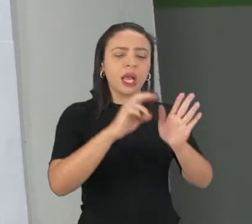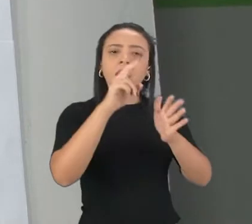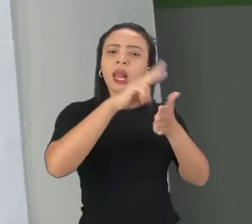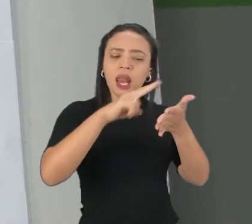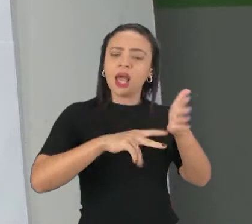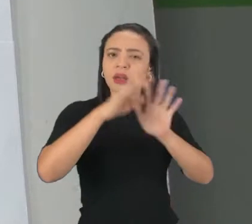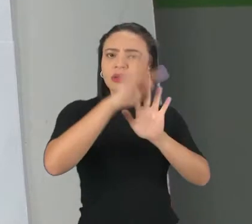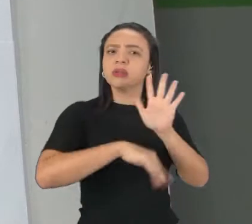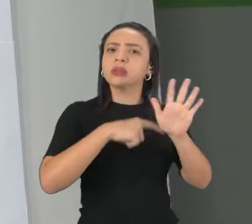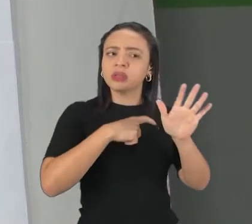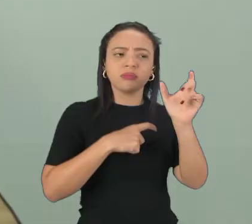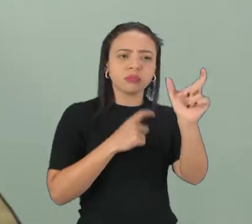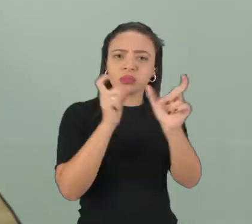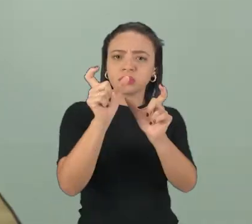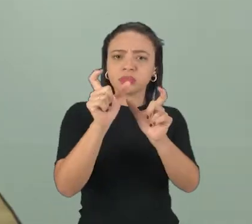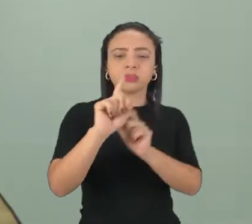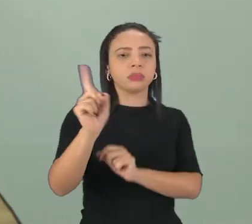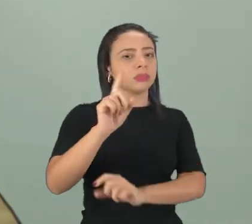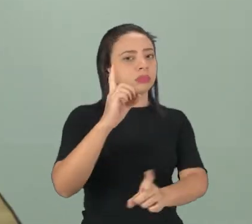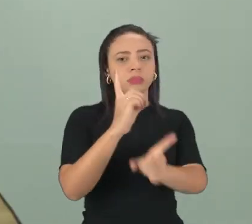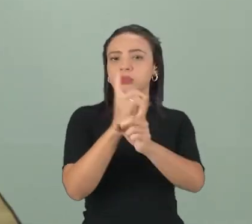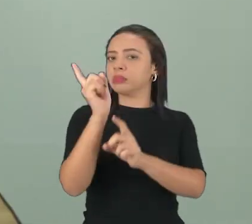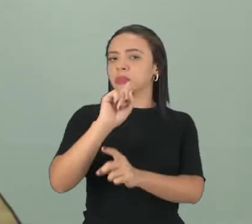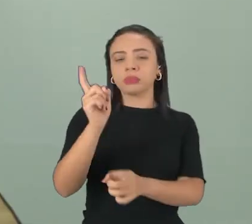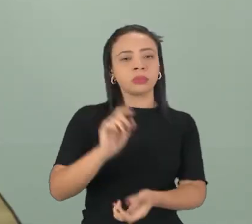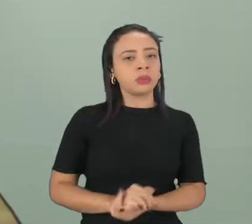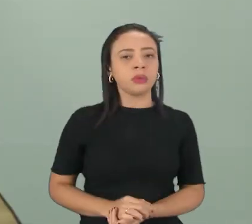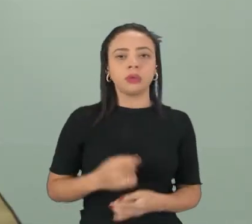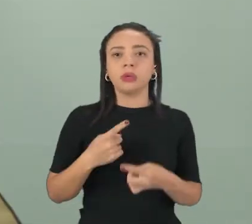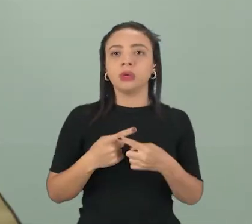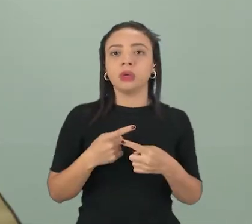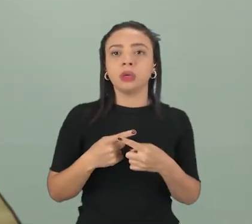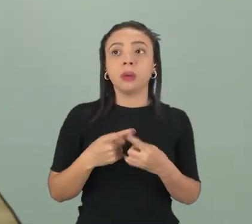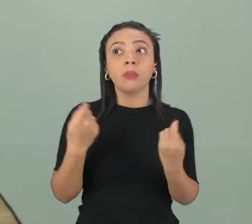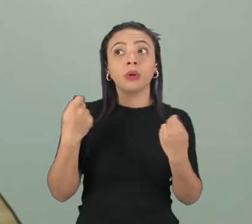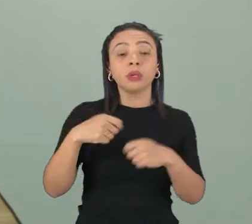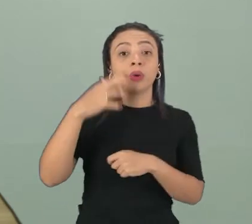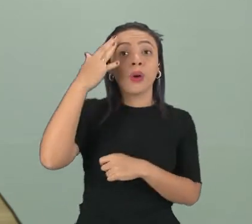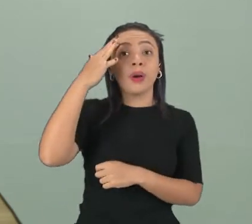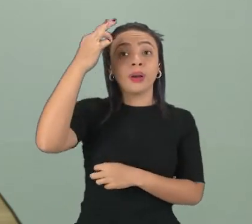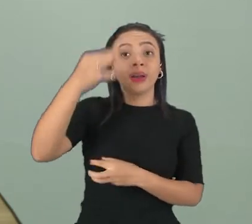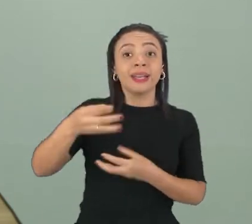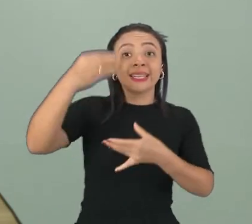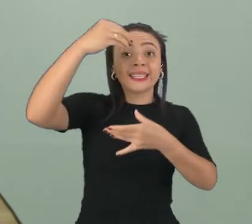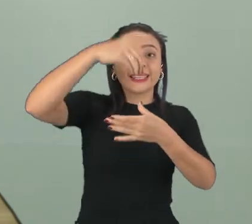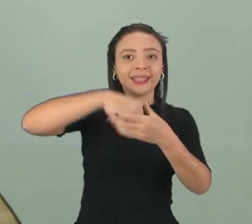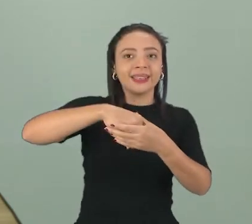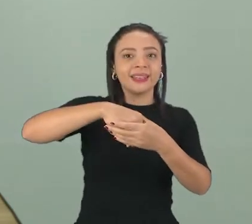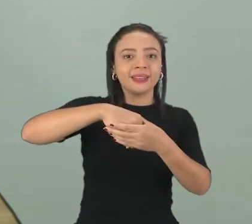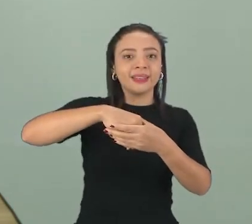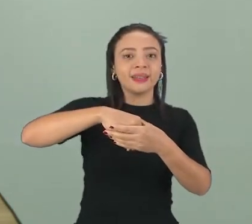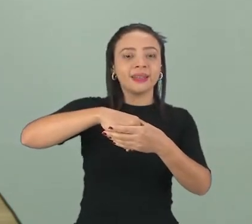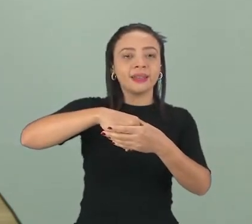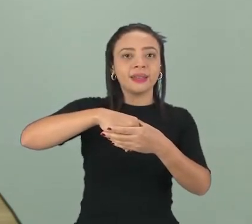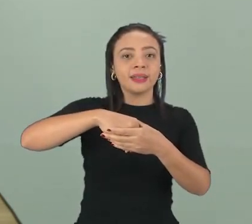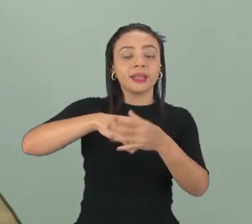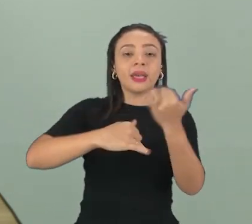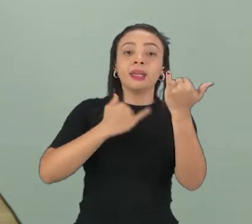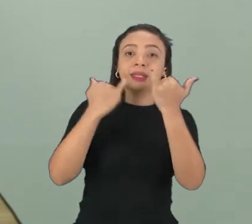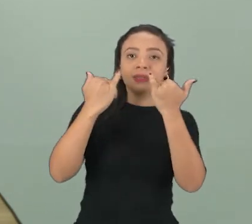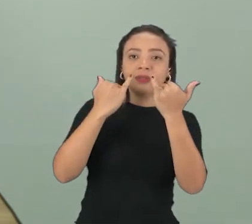leitura? Não. Por que nós não encontramos? Porque ela está subentendida, ela está implícita